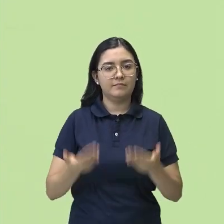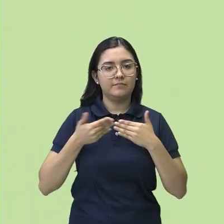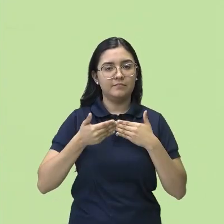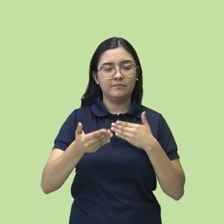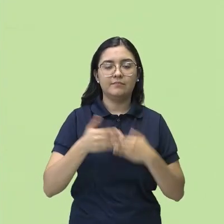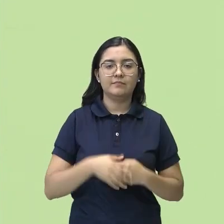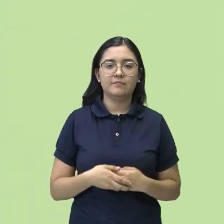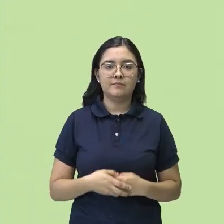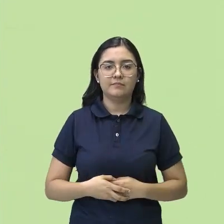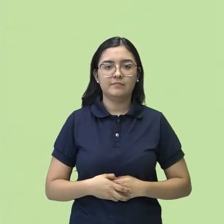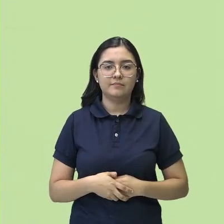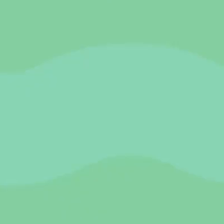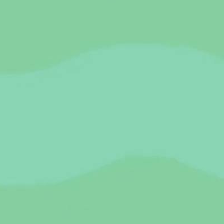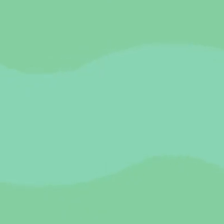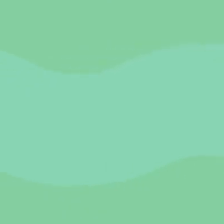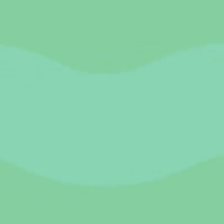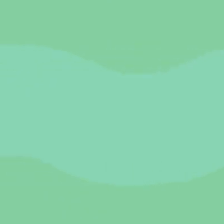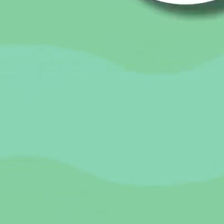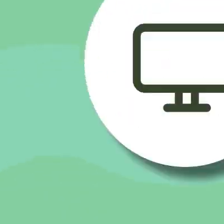nossa aula.